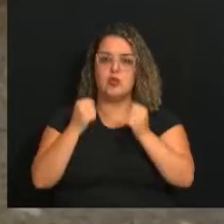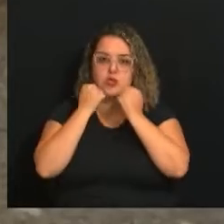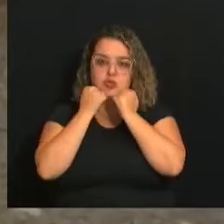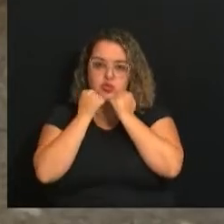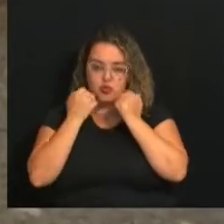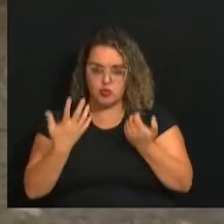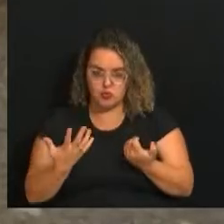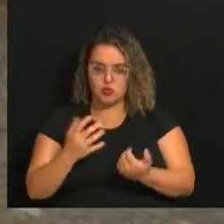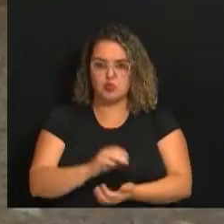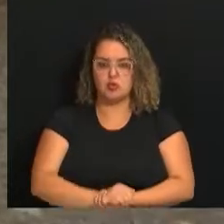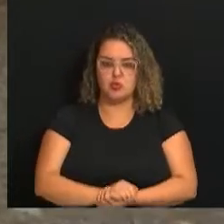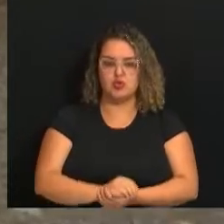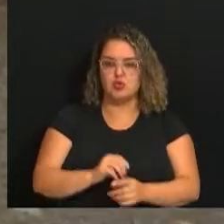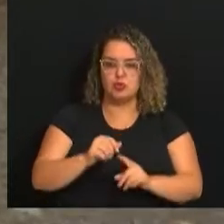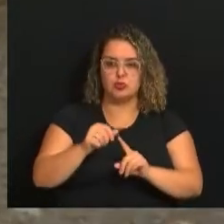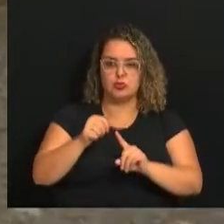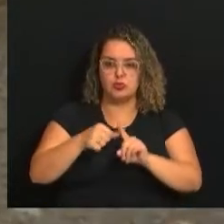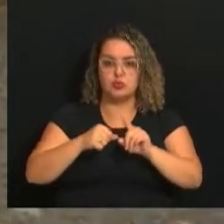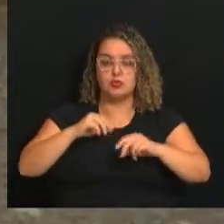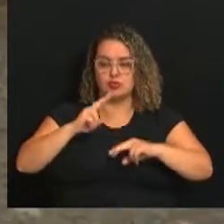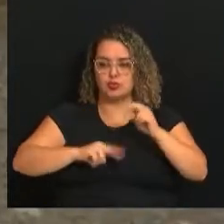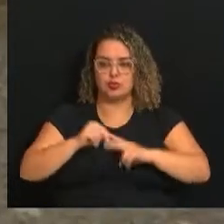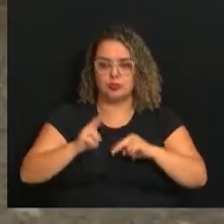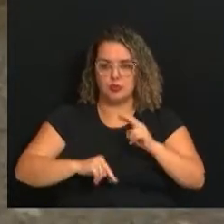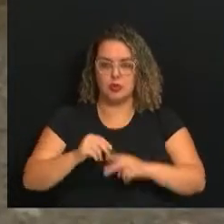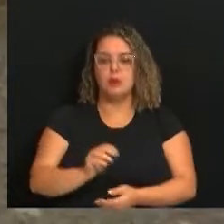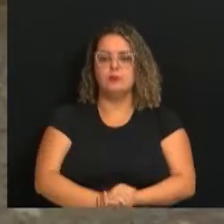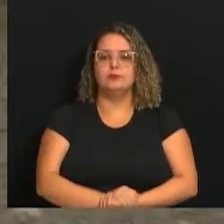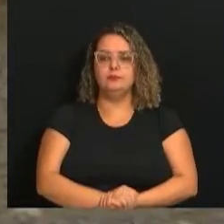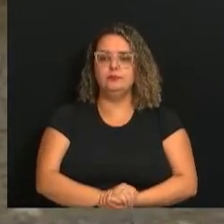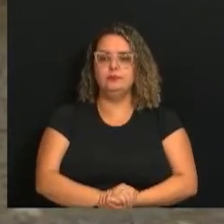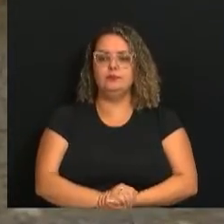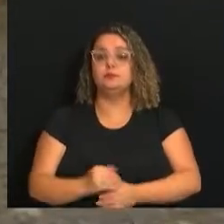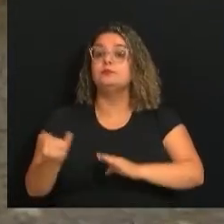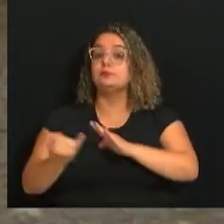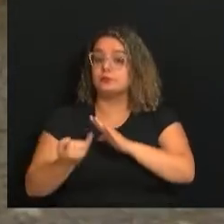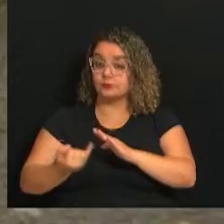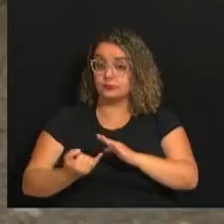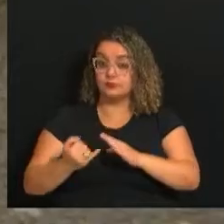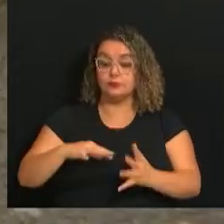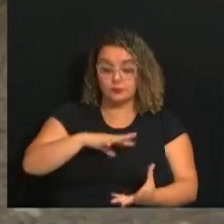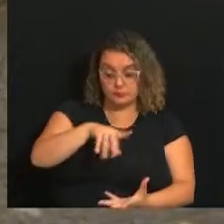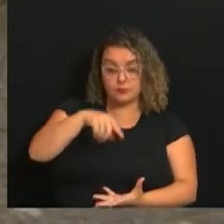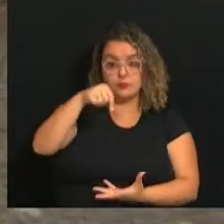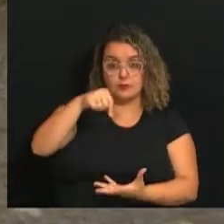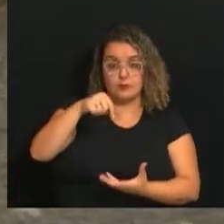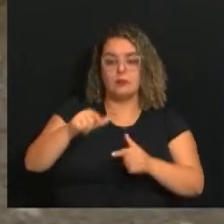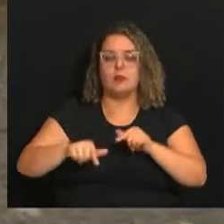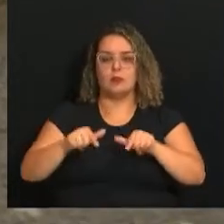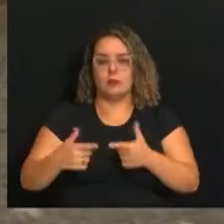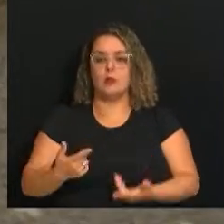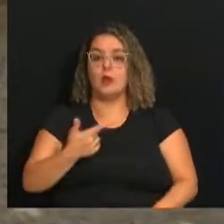A vereadora Débora Palermo protocolou o projeto de lei número 48, que propõe incluir no